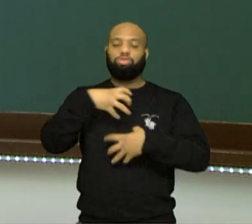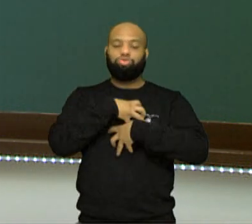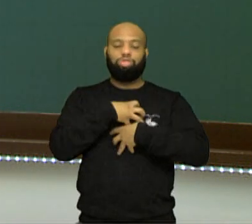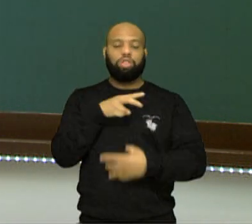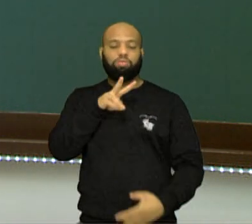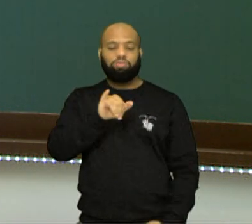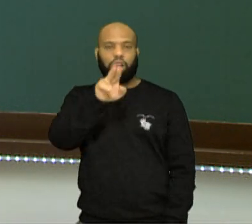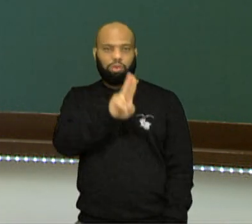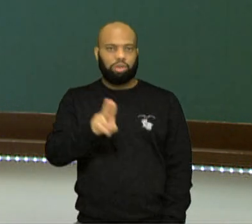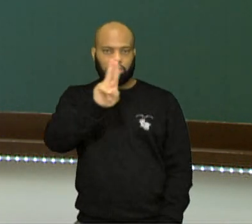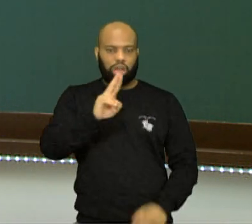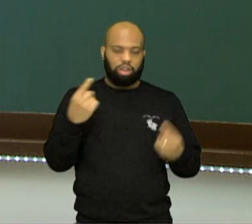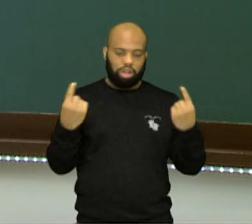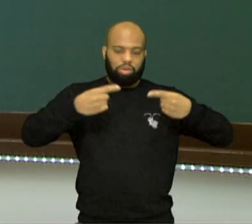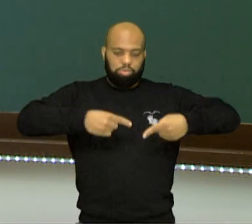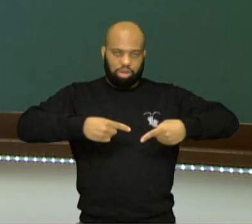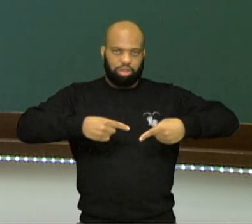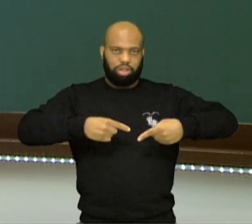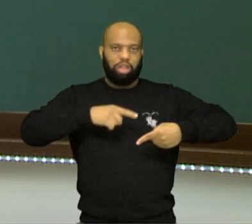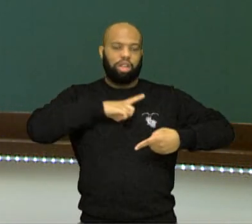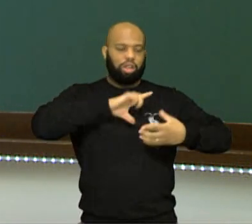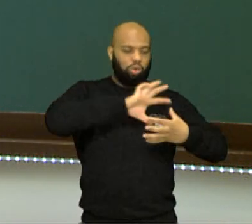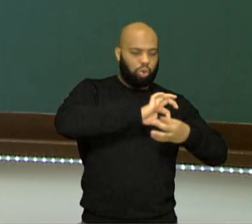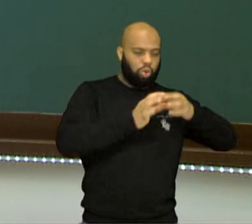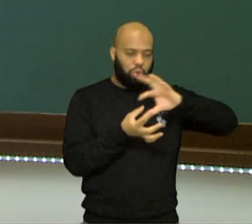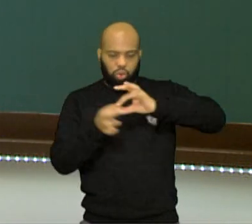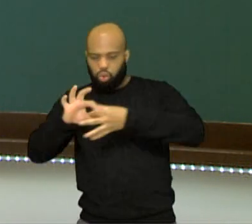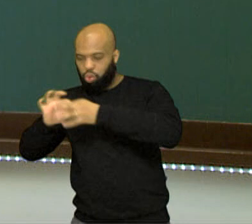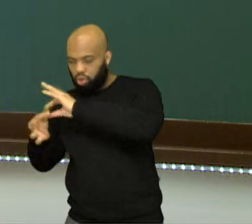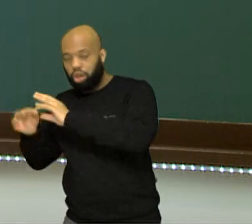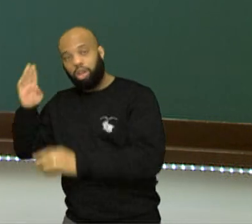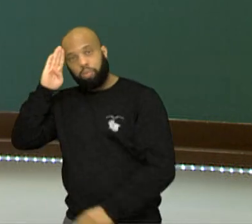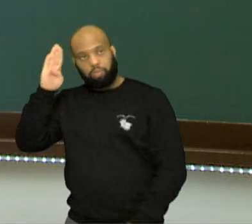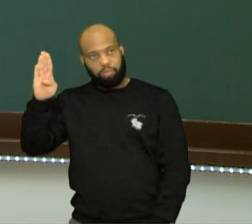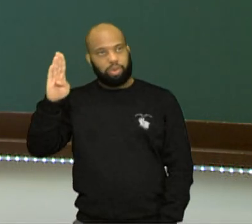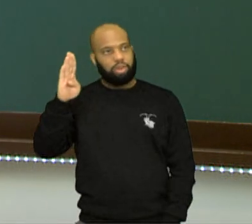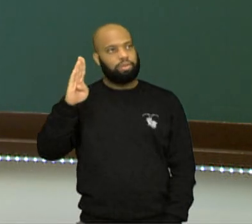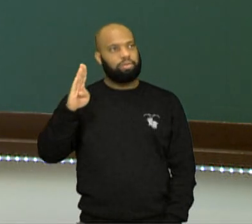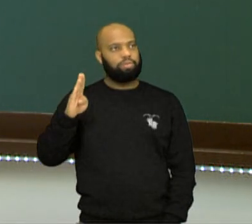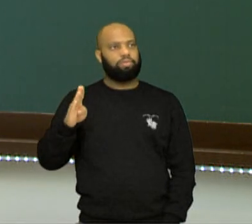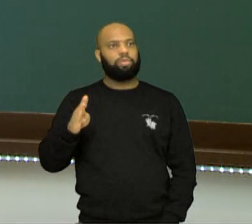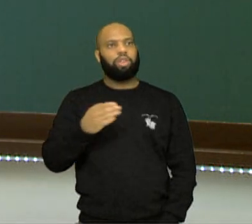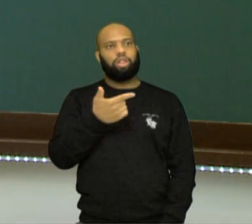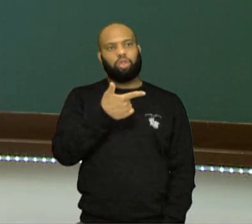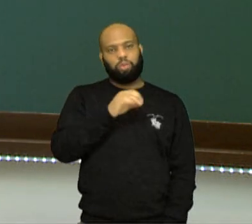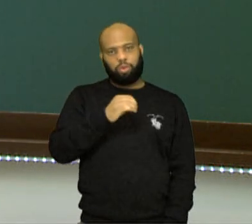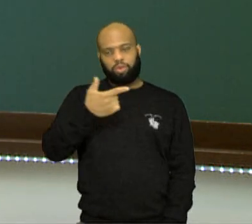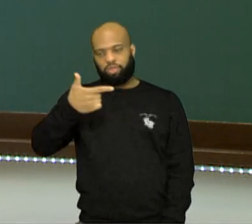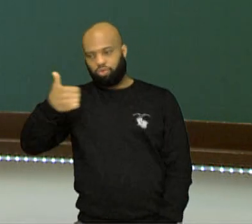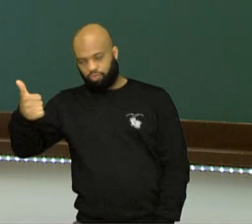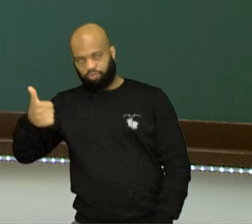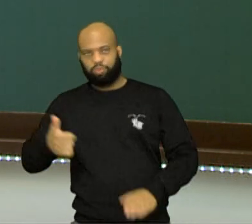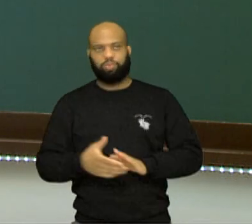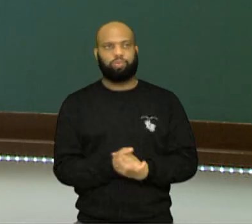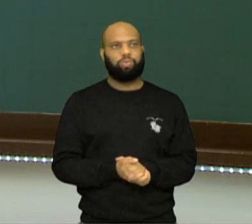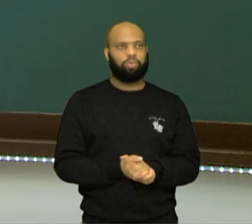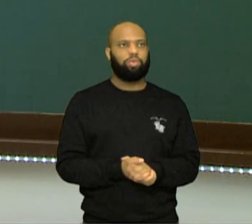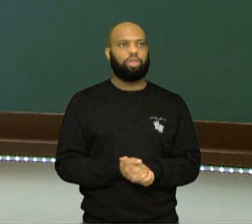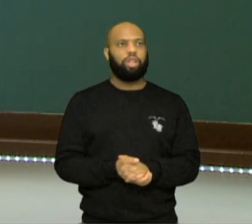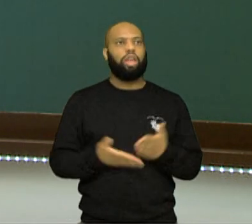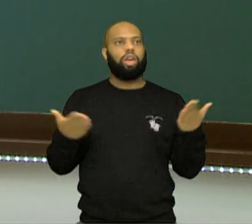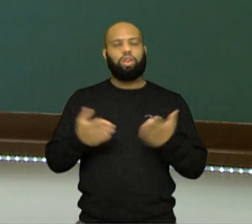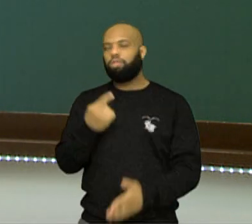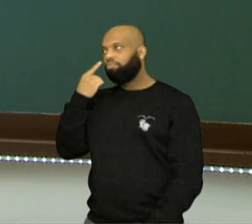na competição olímpica, principalmente na Olimpíada de Tóquio. O